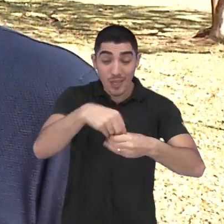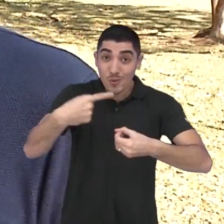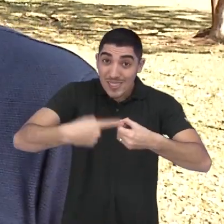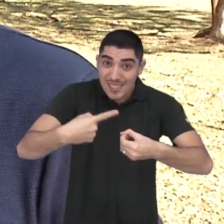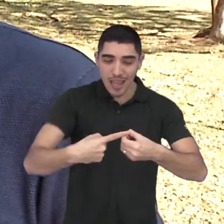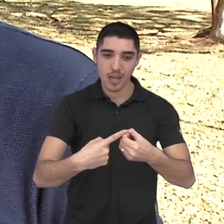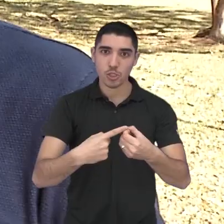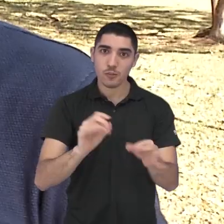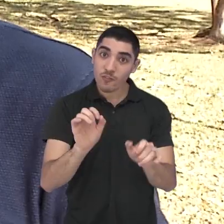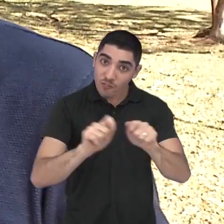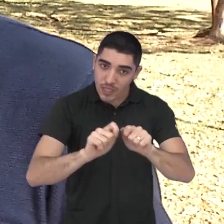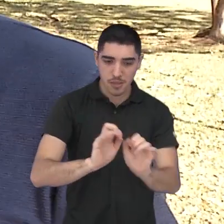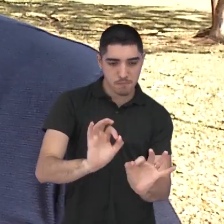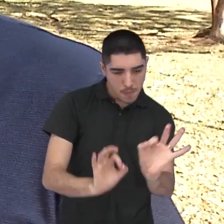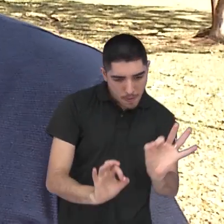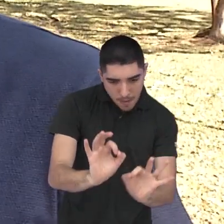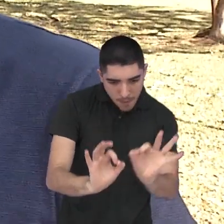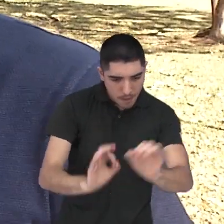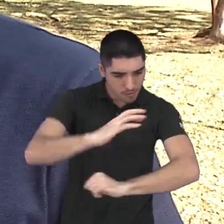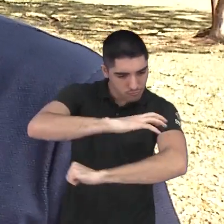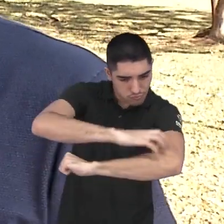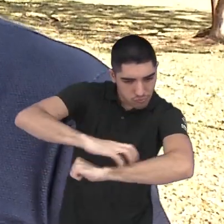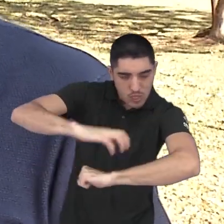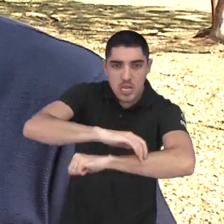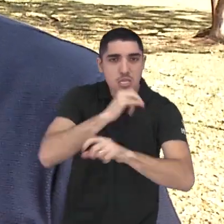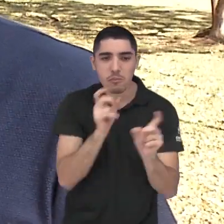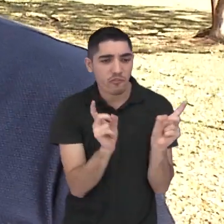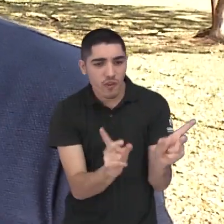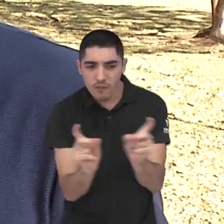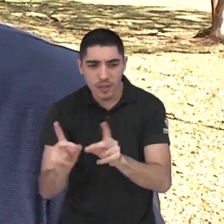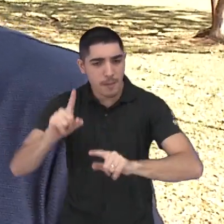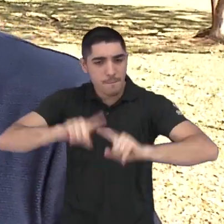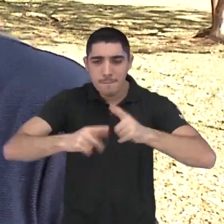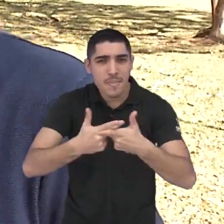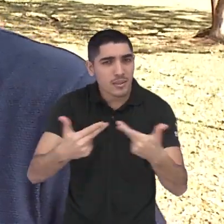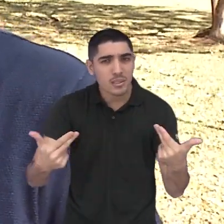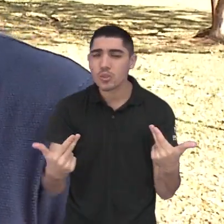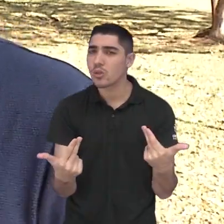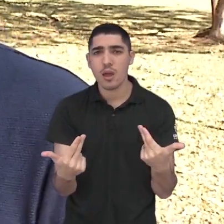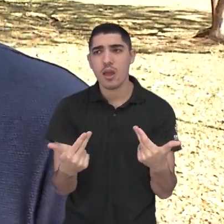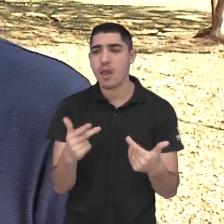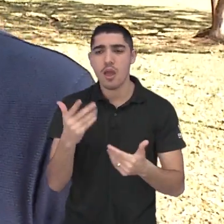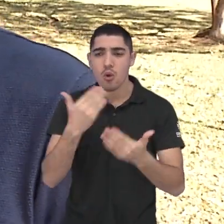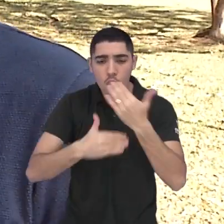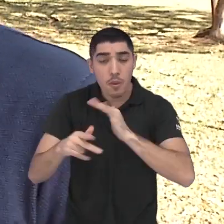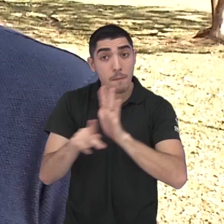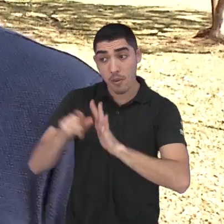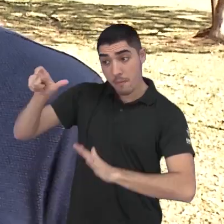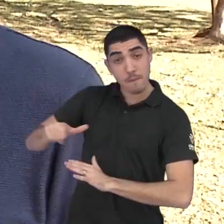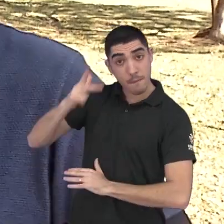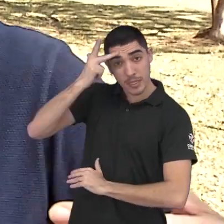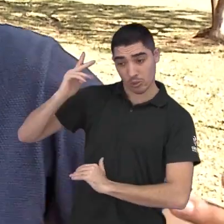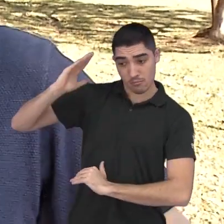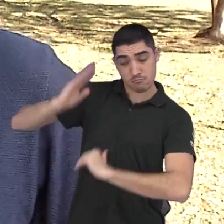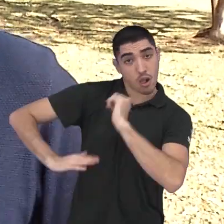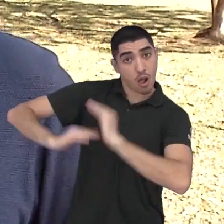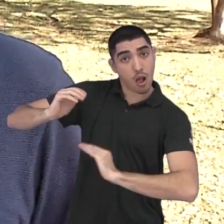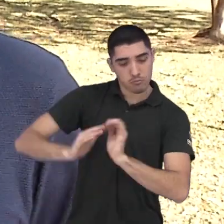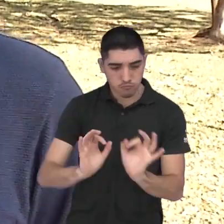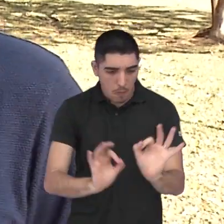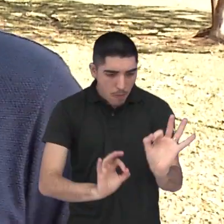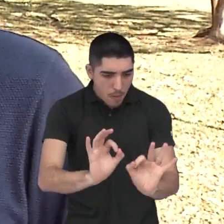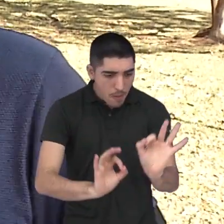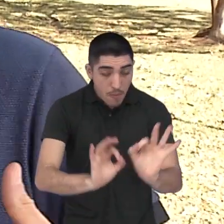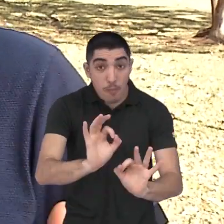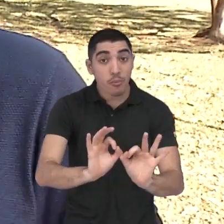desses meios né no meio urbano para desenvolver negócios diversos Né desde vendas de empórios de produtos feitos por por